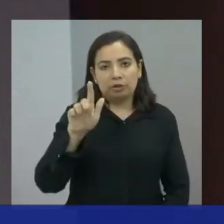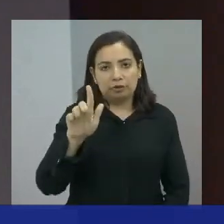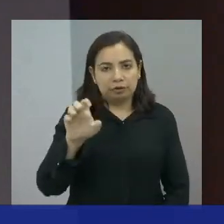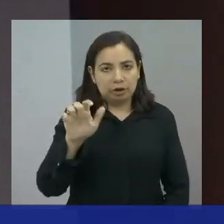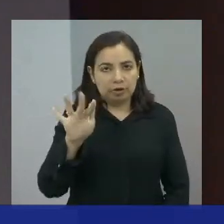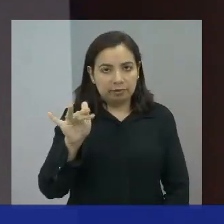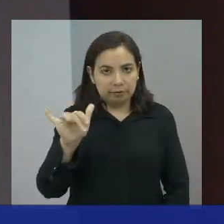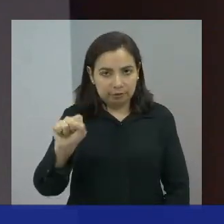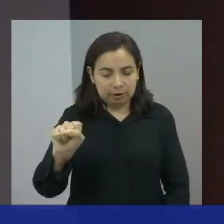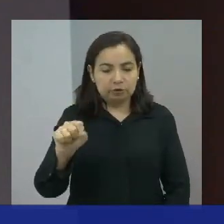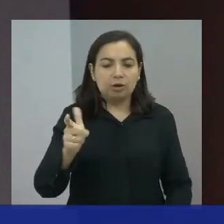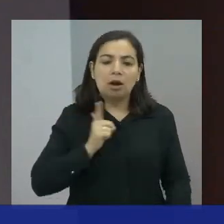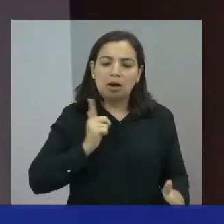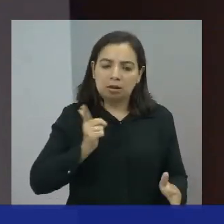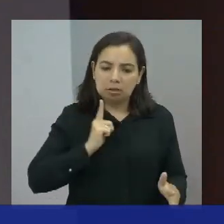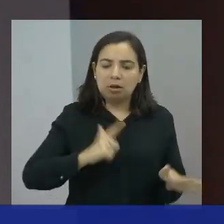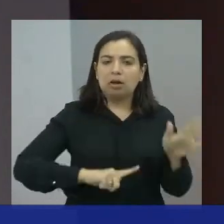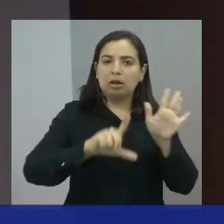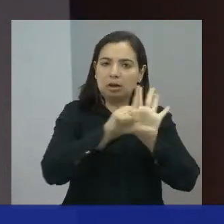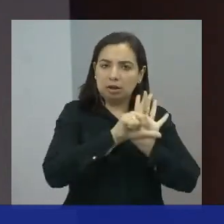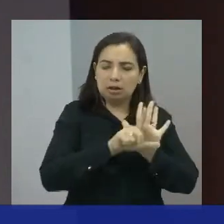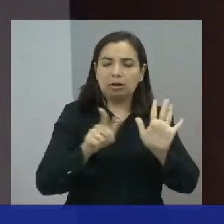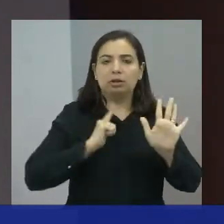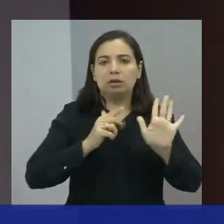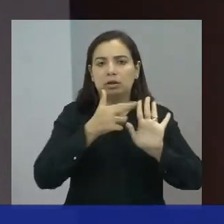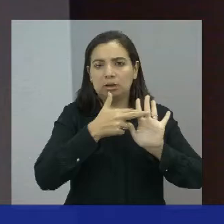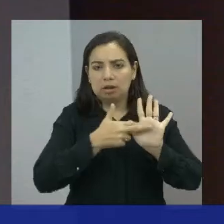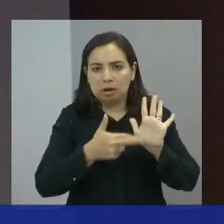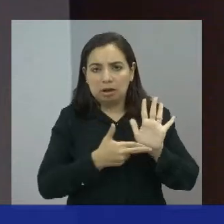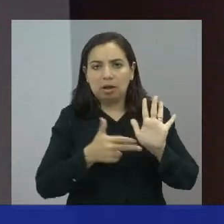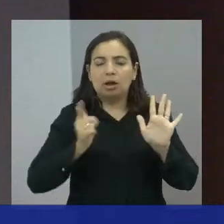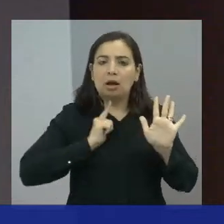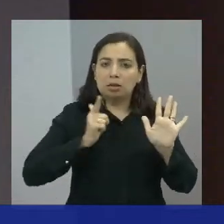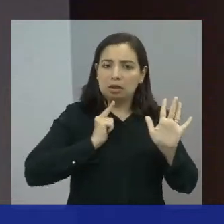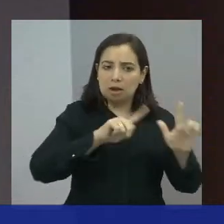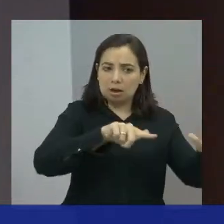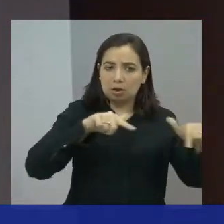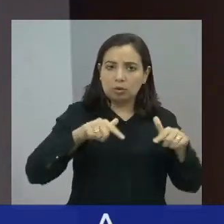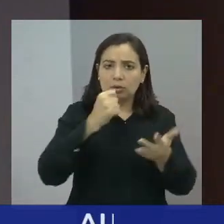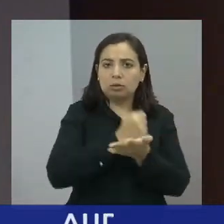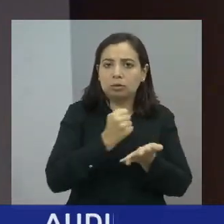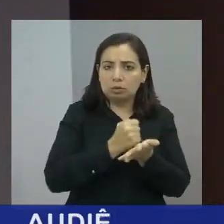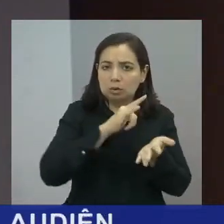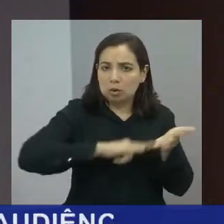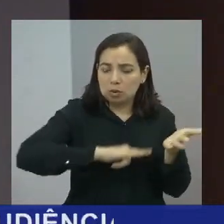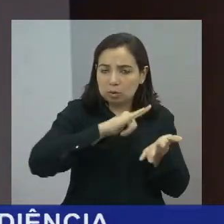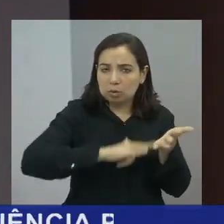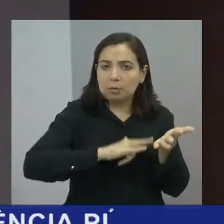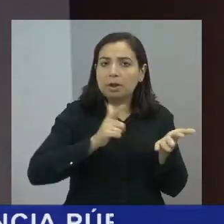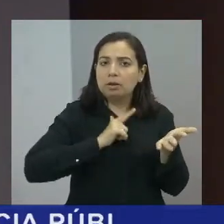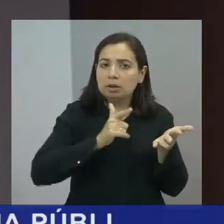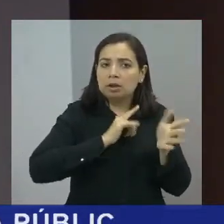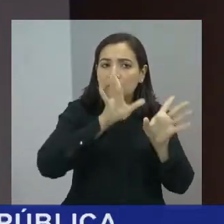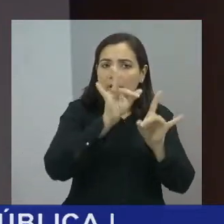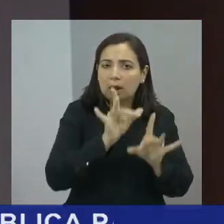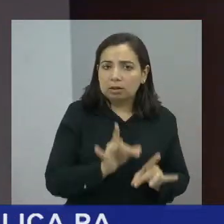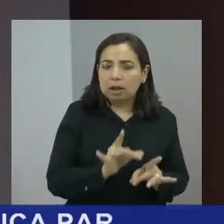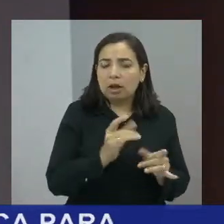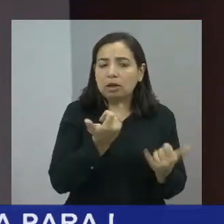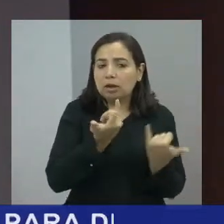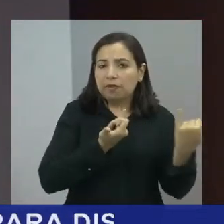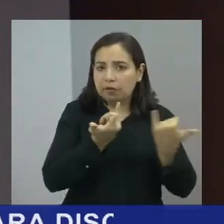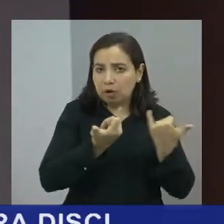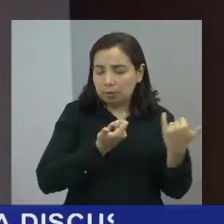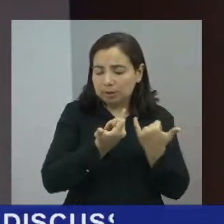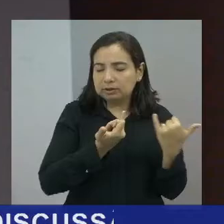Nós temos as leis, temos as regras, temos os licenciamentos que trazem mais informação para aquela pessoa